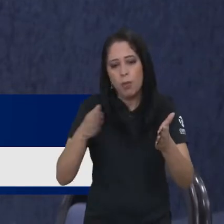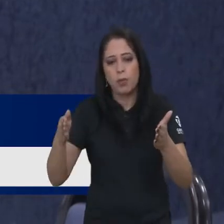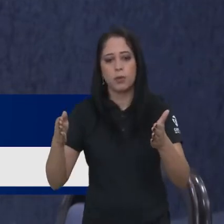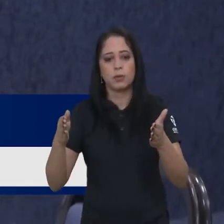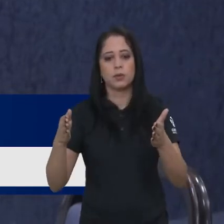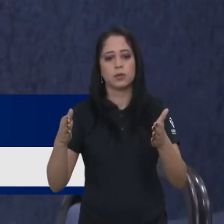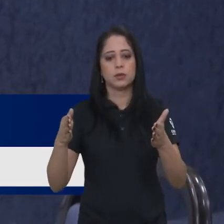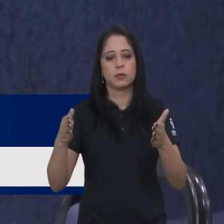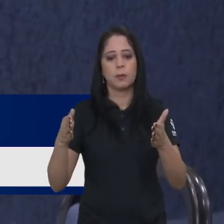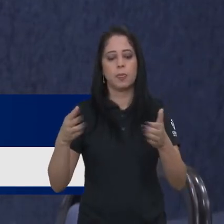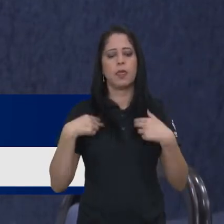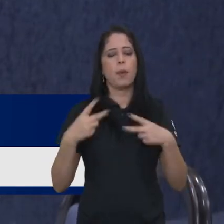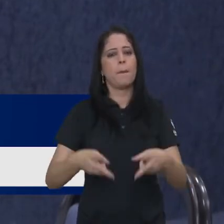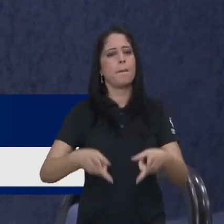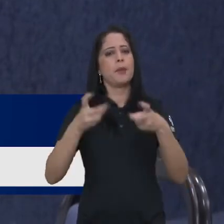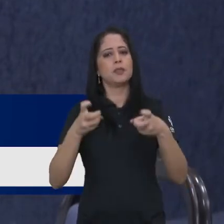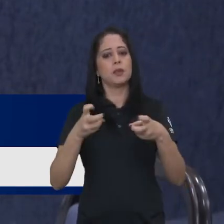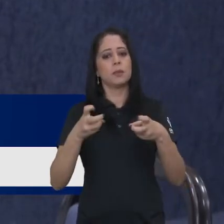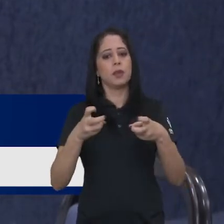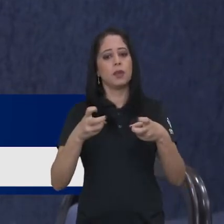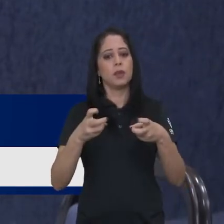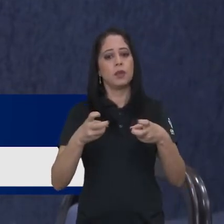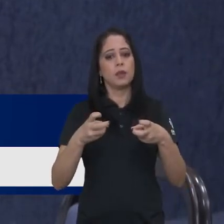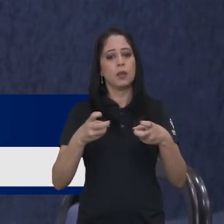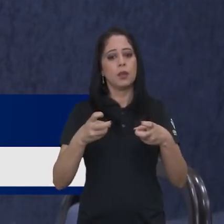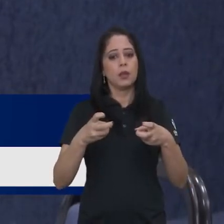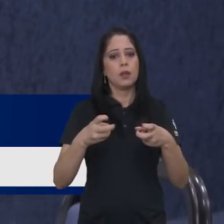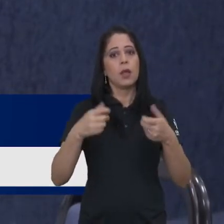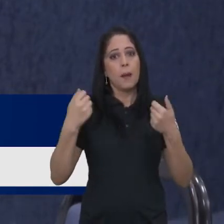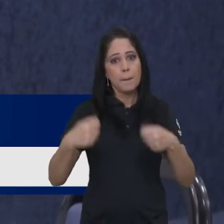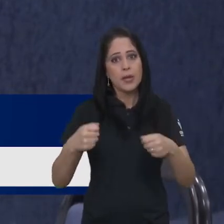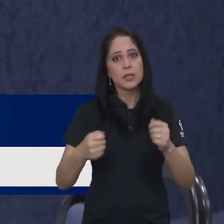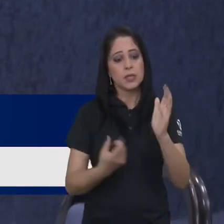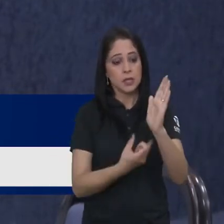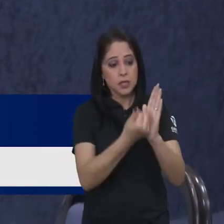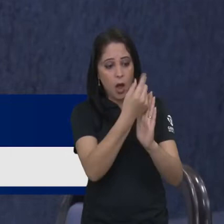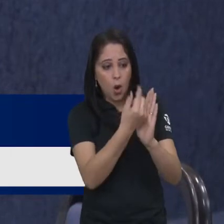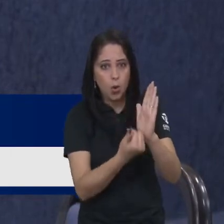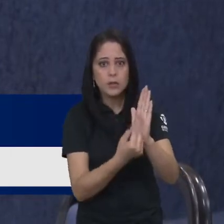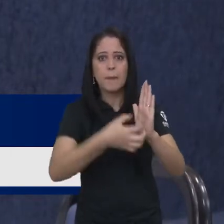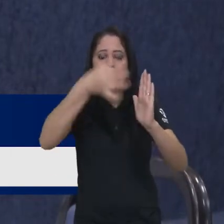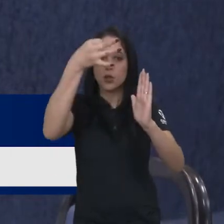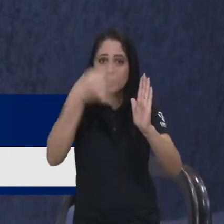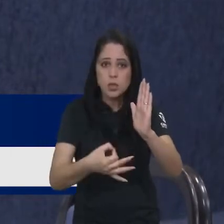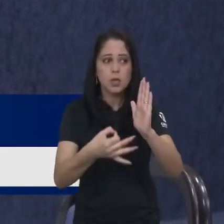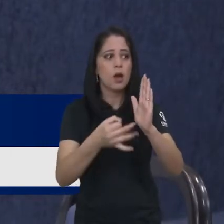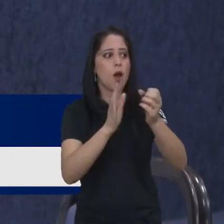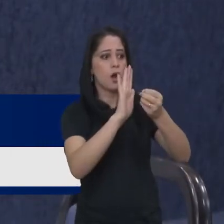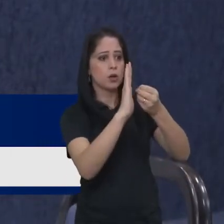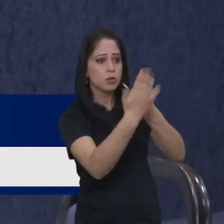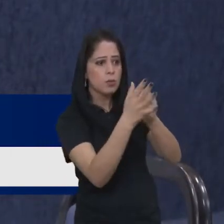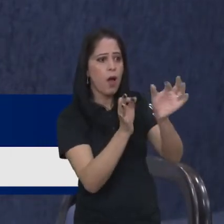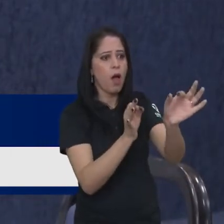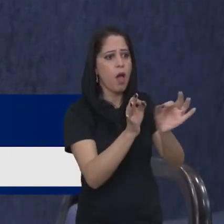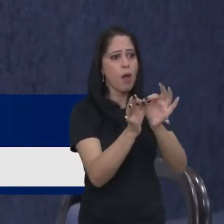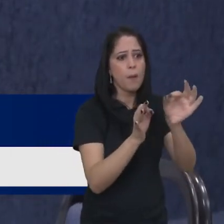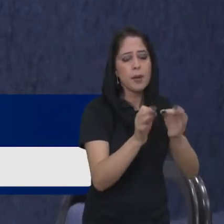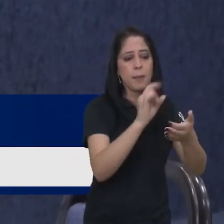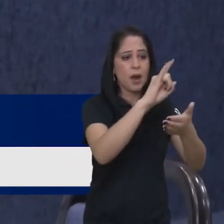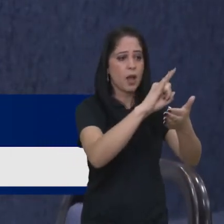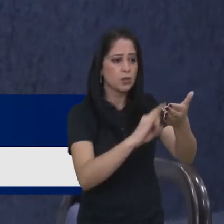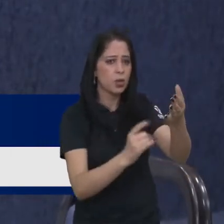cronograma, e eu vejo que a questão é garantir o orçamento, um orçamento exatamente para regularização. A gente não